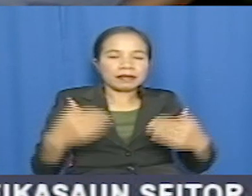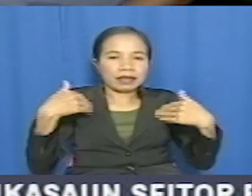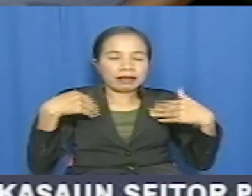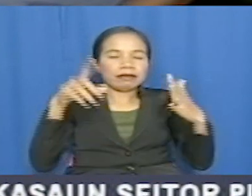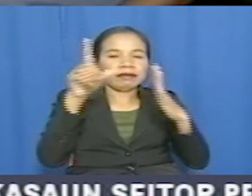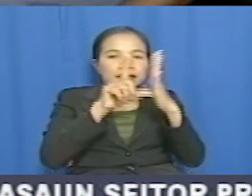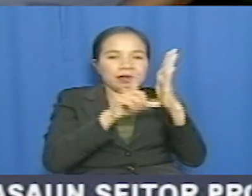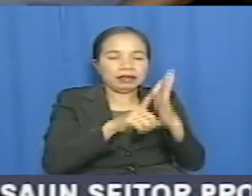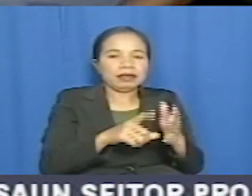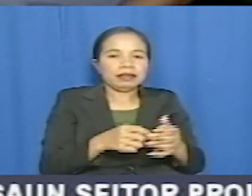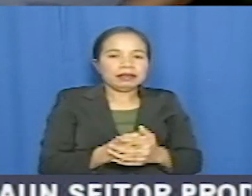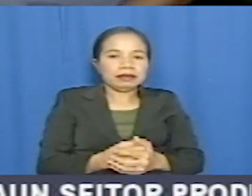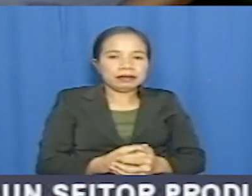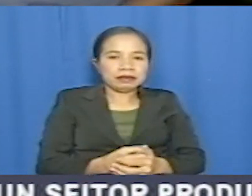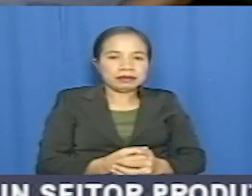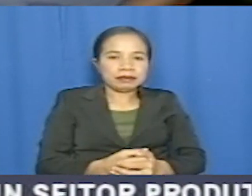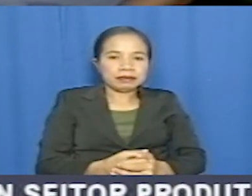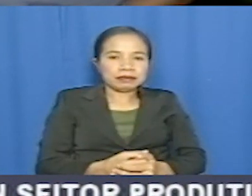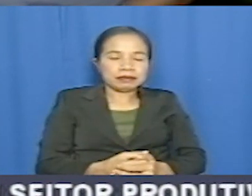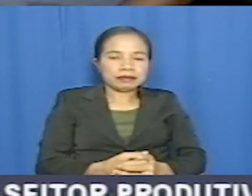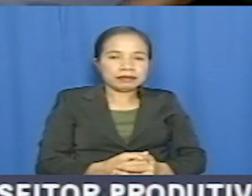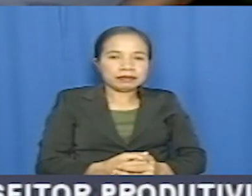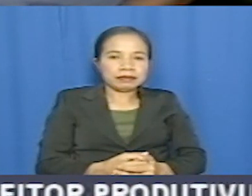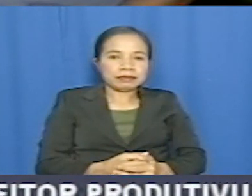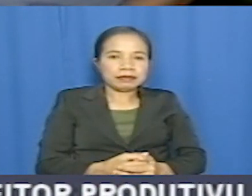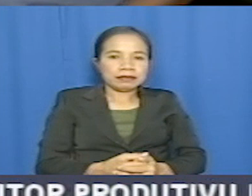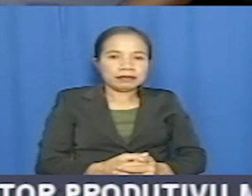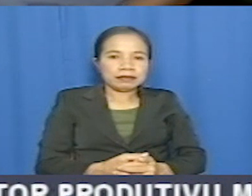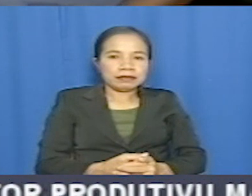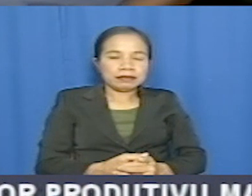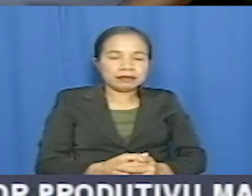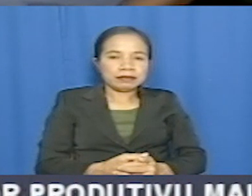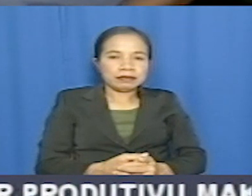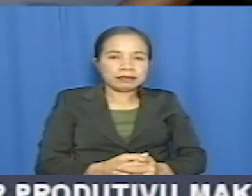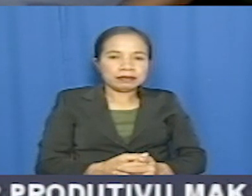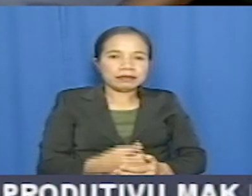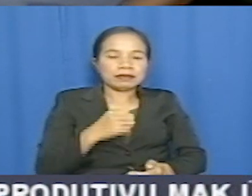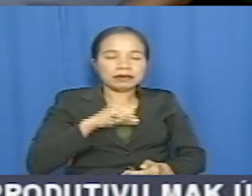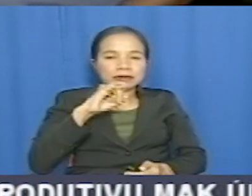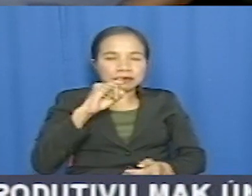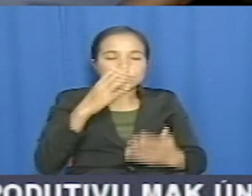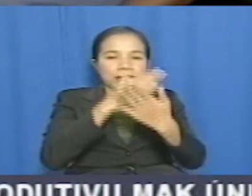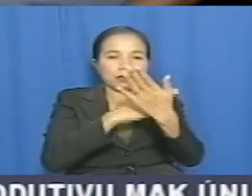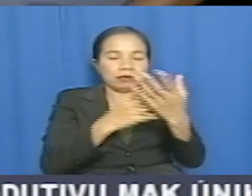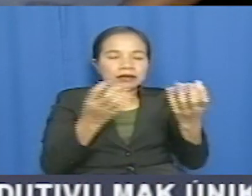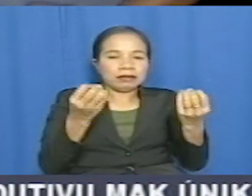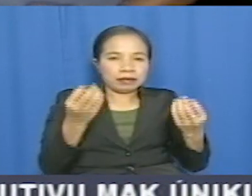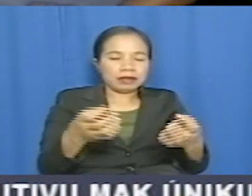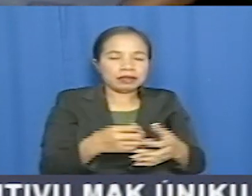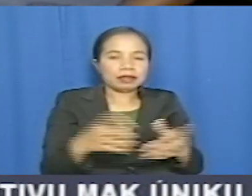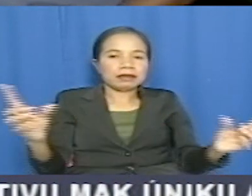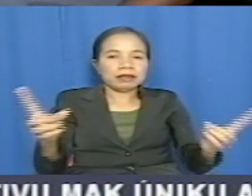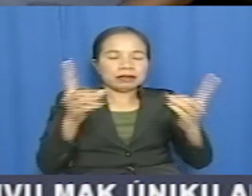bela iha akumulasaun hidrokarbonete ka petroliu iha ne mos iha portanto iha suai larang nene struktura lubukira ma kontes iha